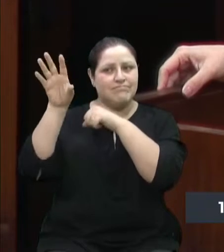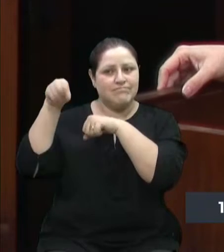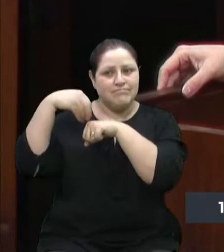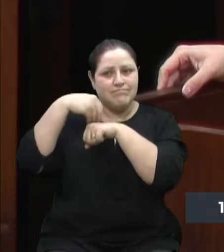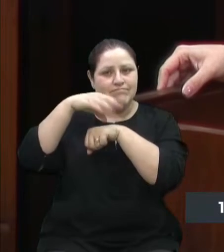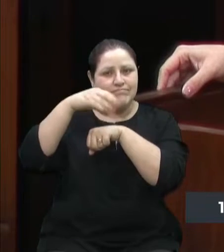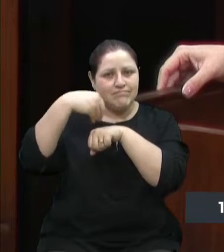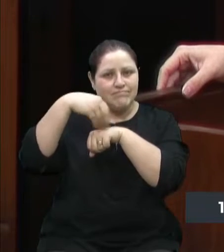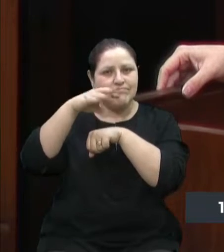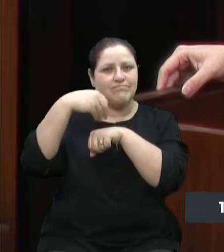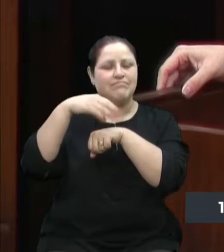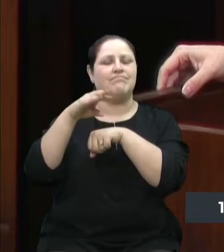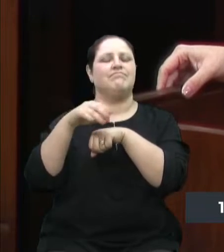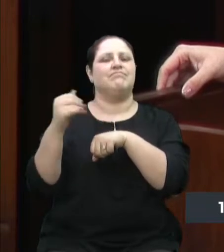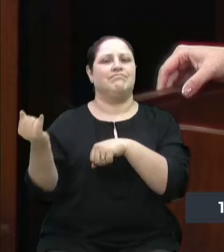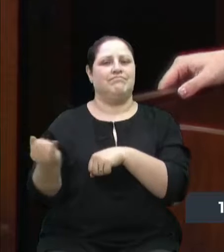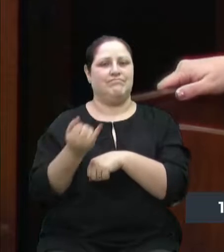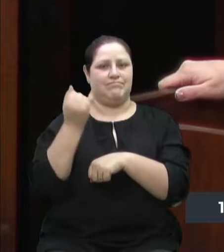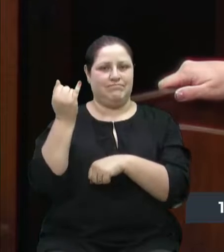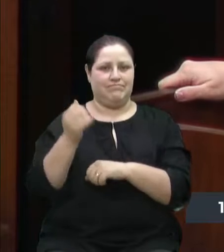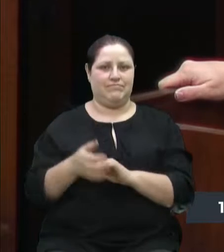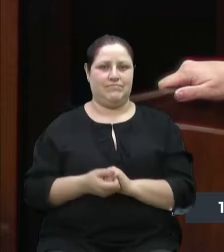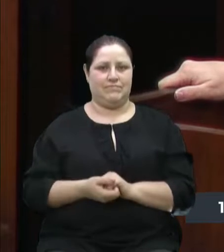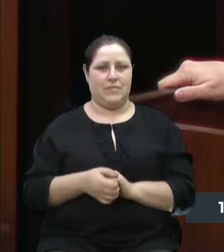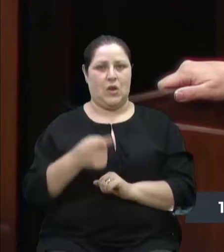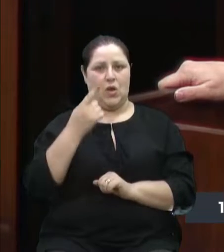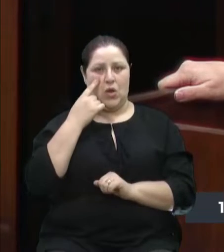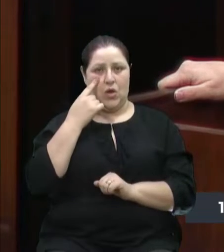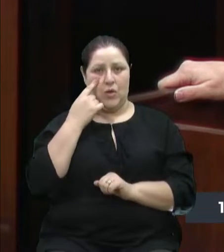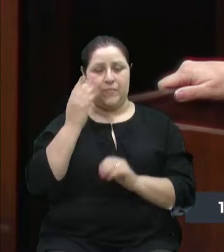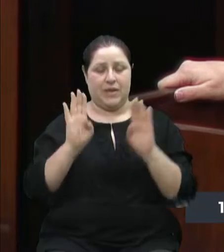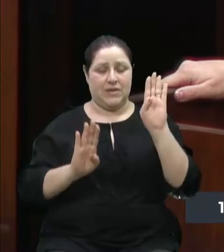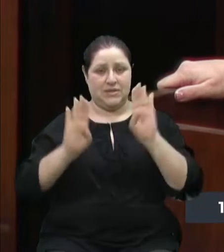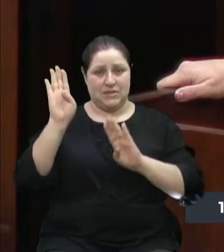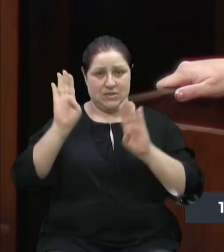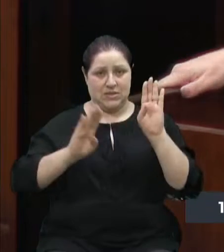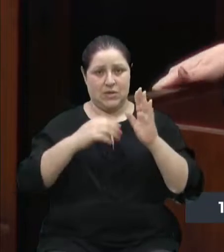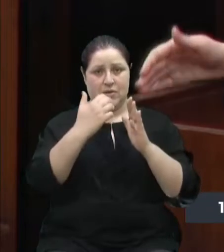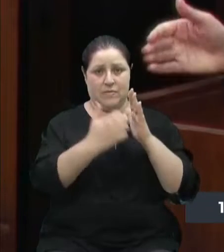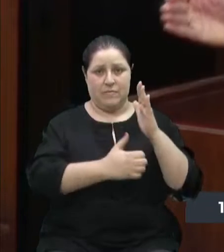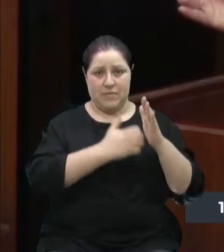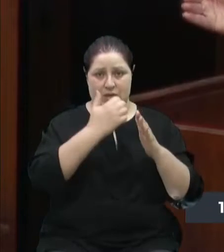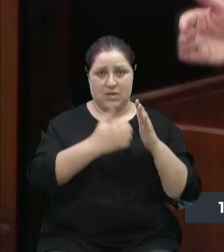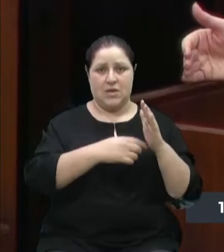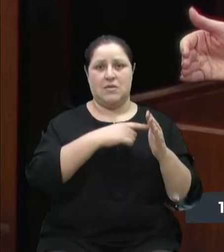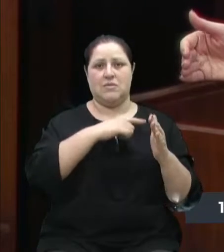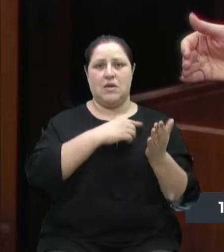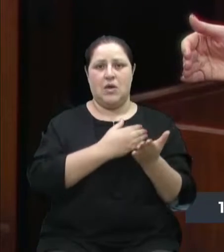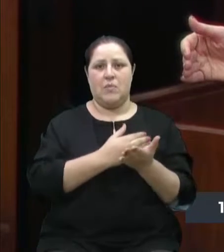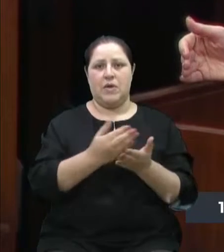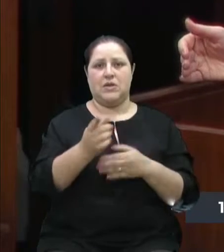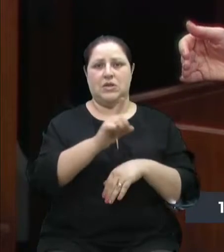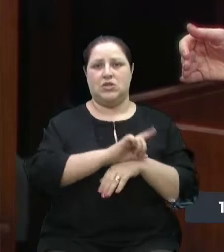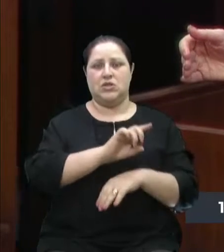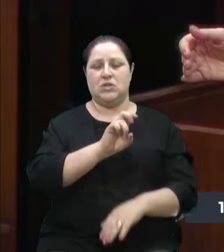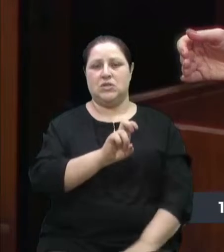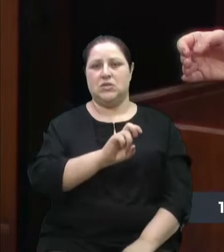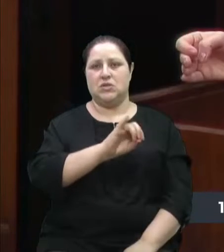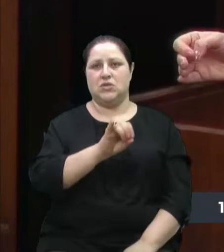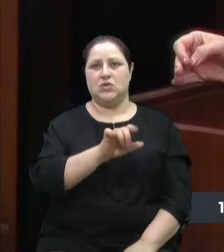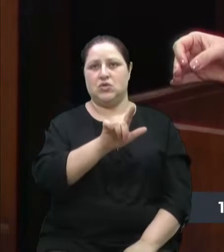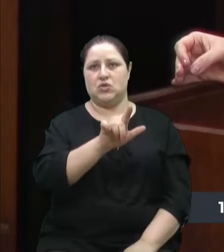serem importantes. Essa empresa que venceu a licitação, ela vai ter, a partir do dia 5 de julho, o prazo